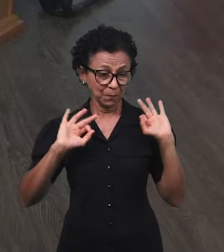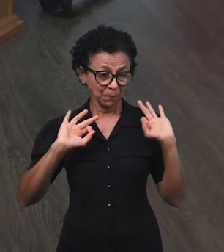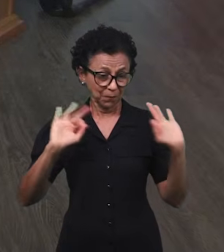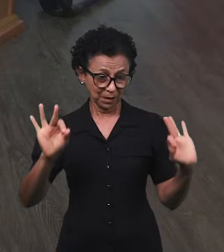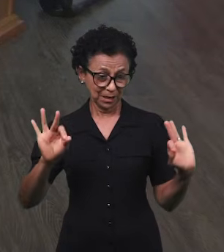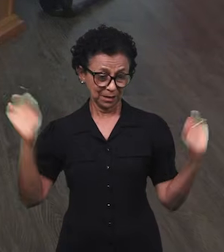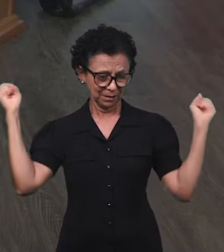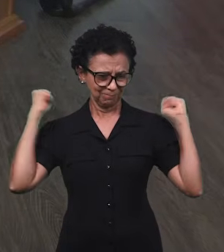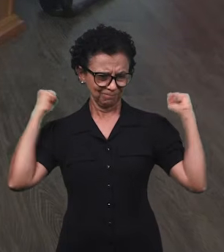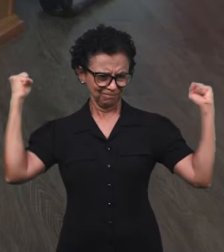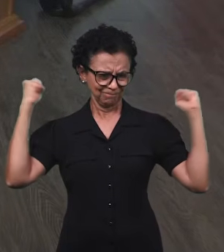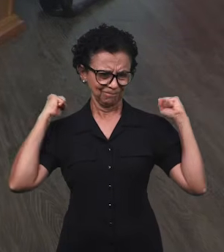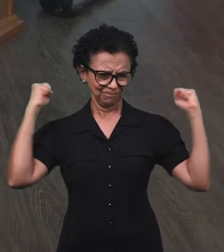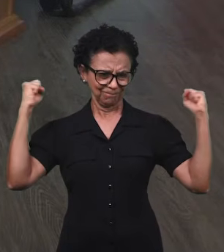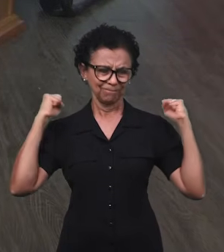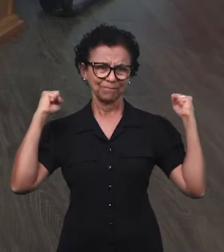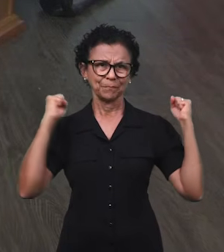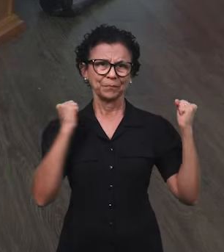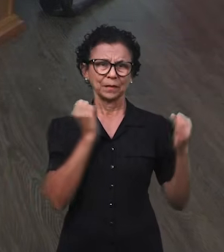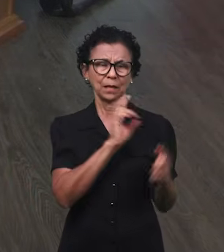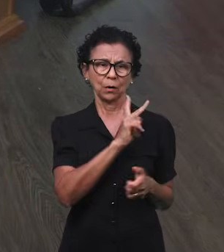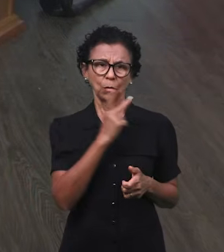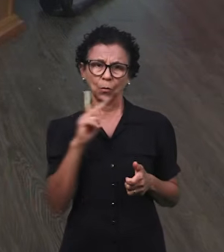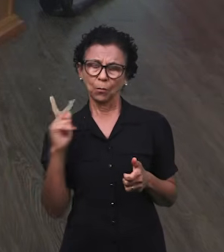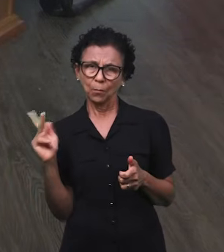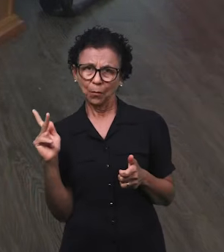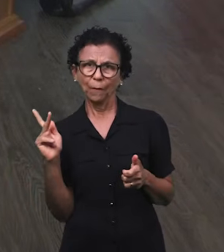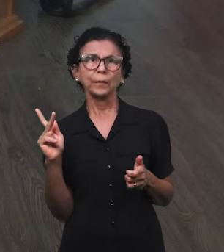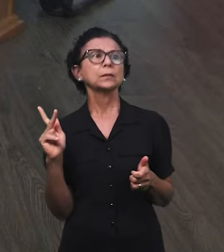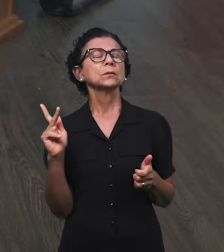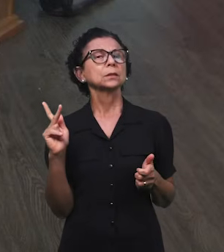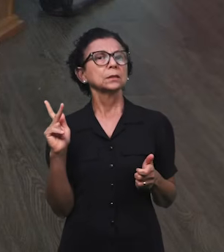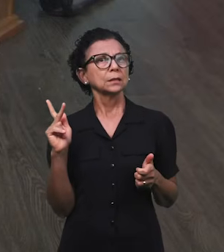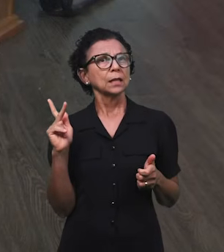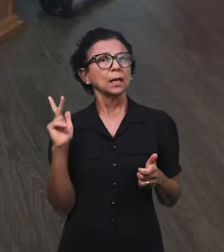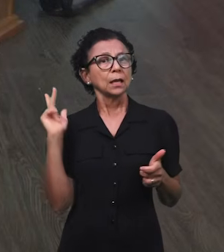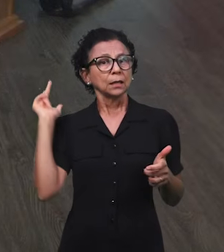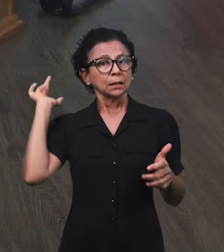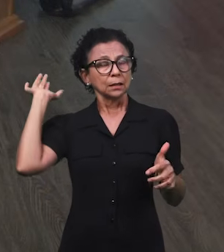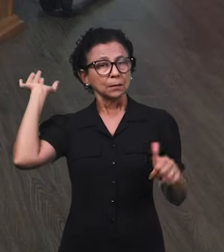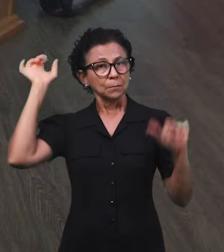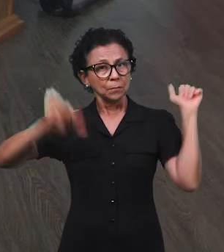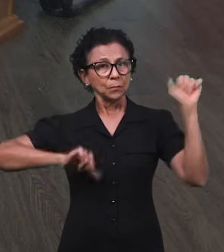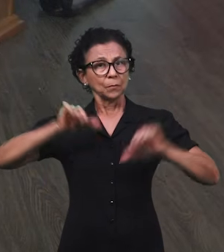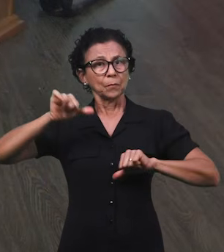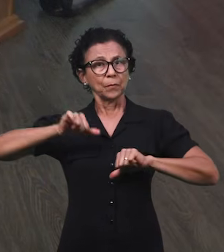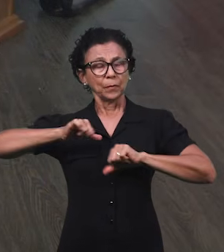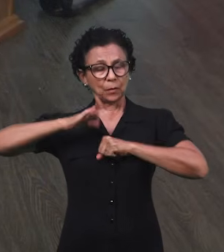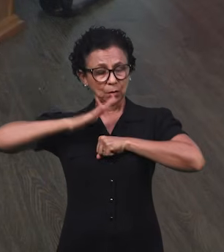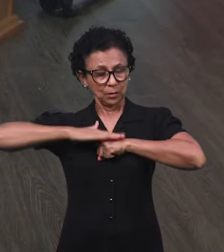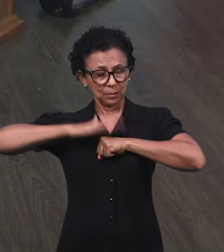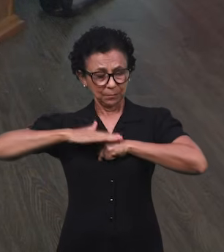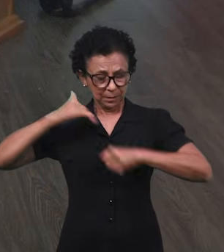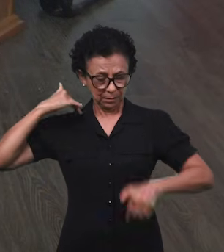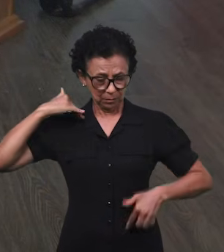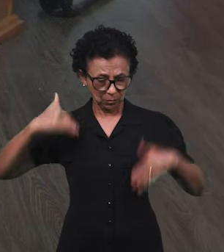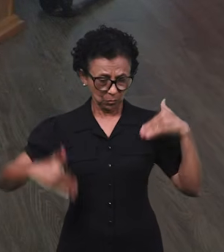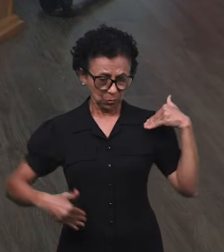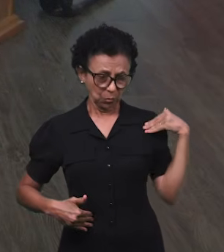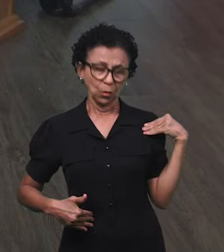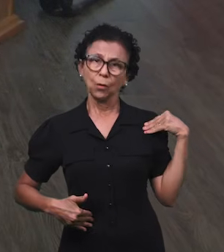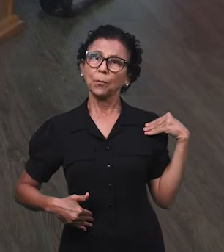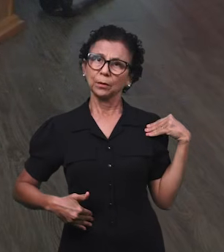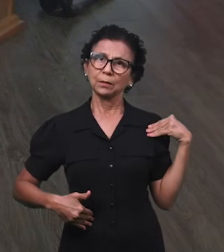Quando a gente se exercita, a gente produz substâncias que são capazes de ter esse poder analgésico de gerar o bem-estar,